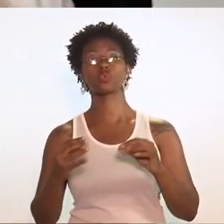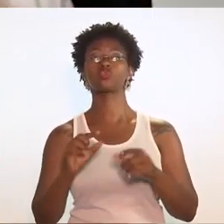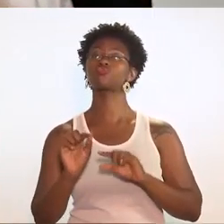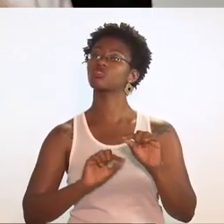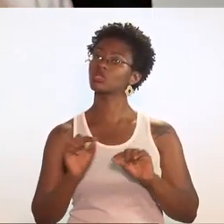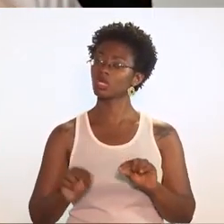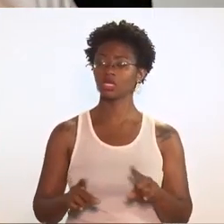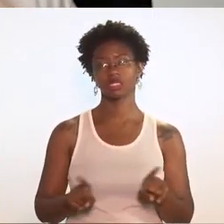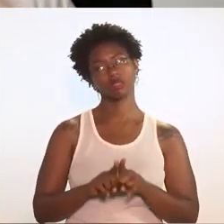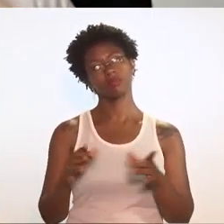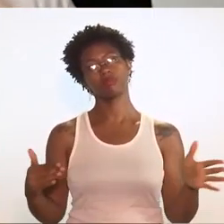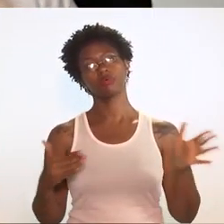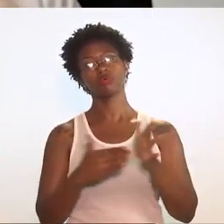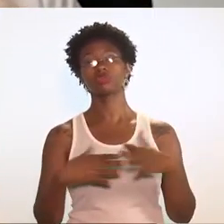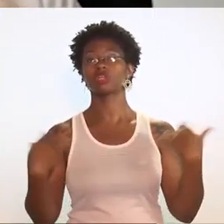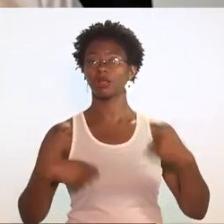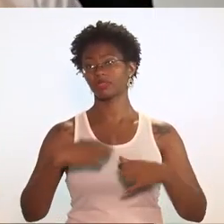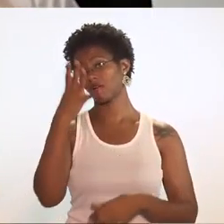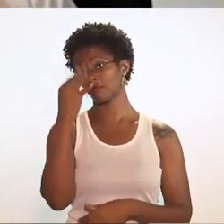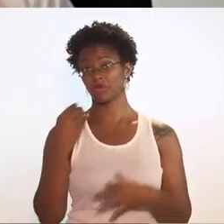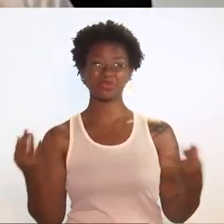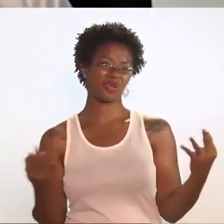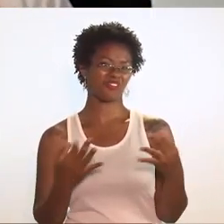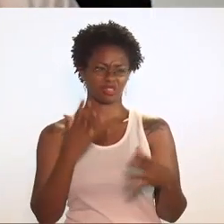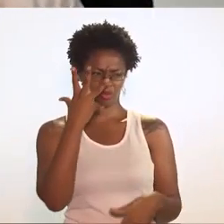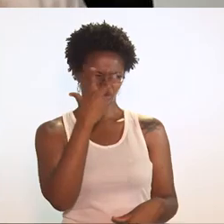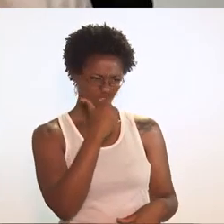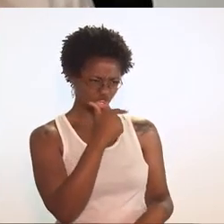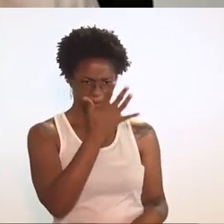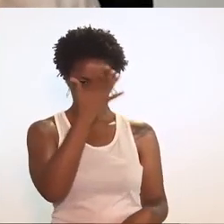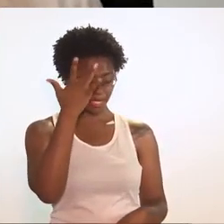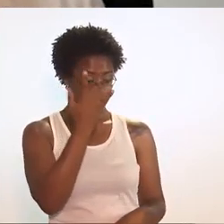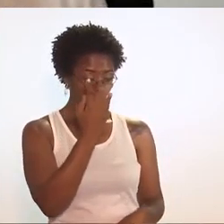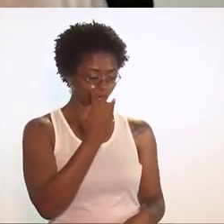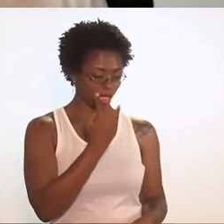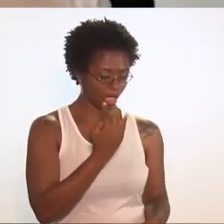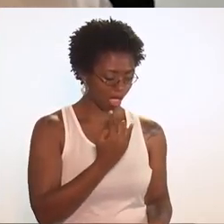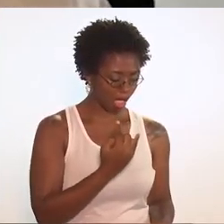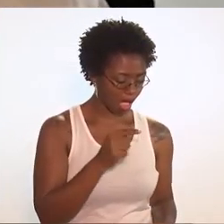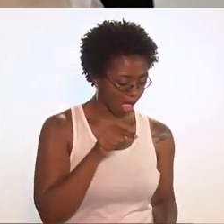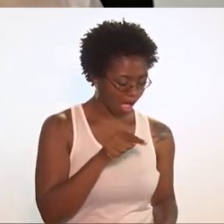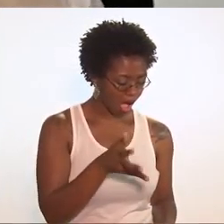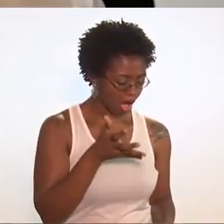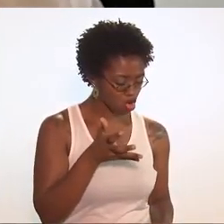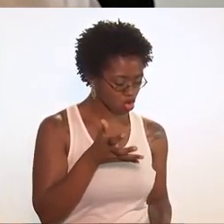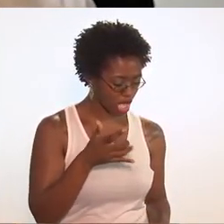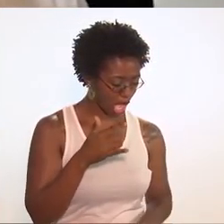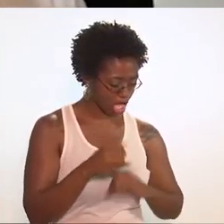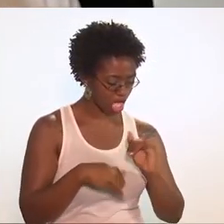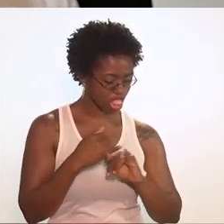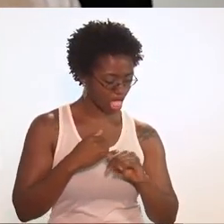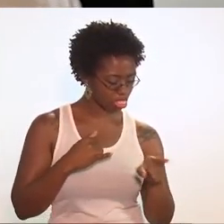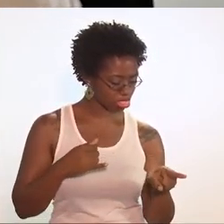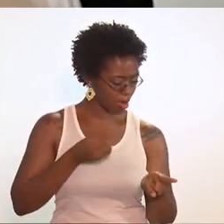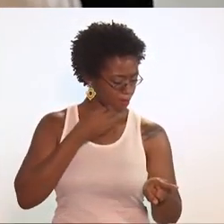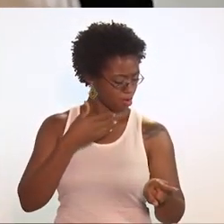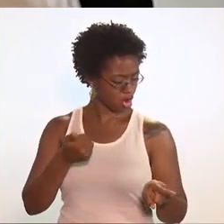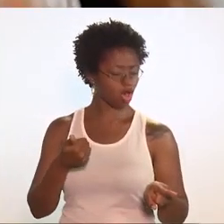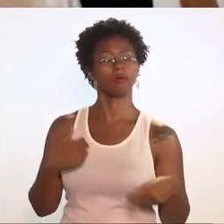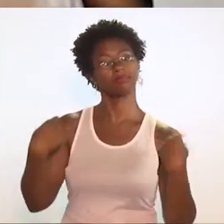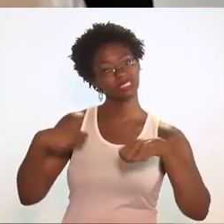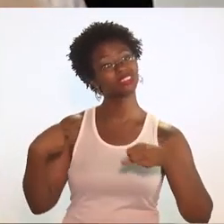ela aprende também, no segundo momento, como que eu devo fazer para divulgar isso nas redes sociais? Vou usar hashtag? Não vou usar